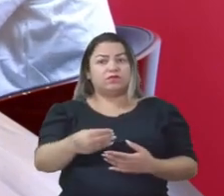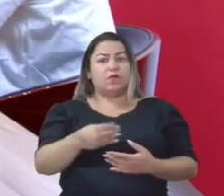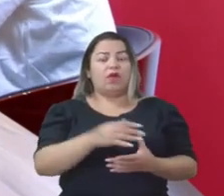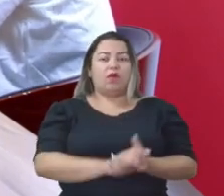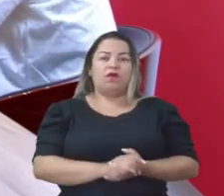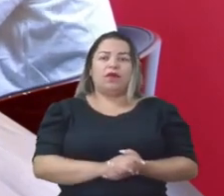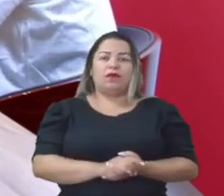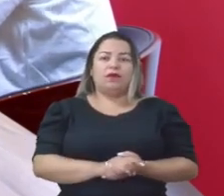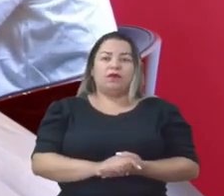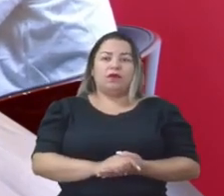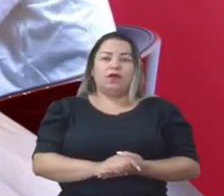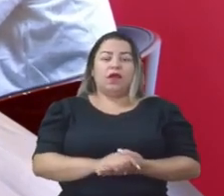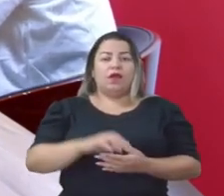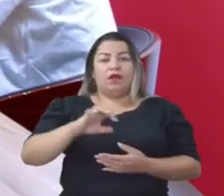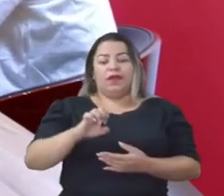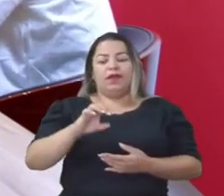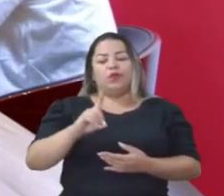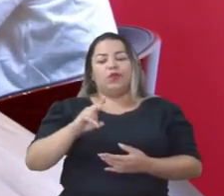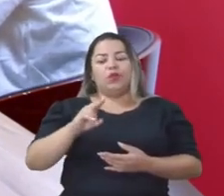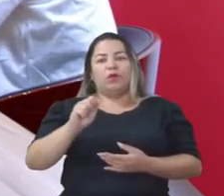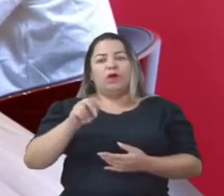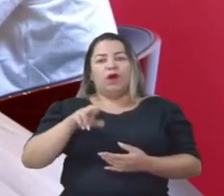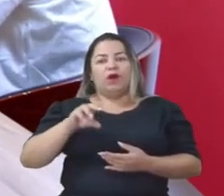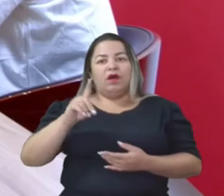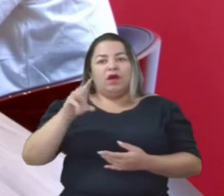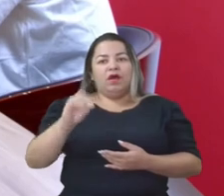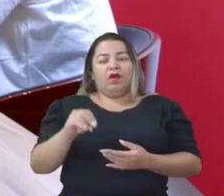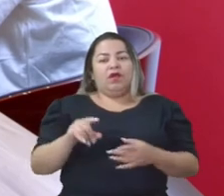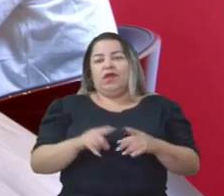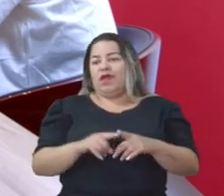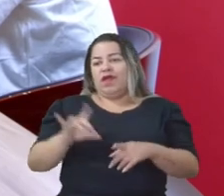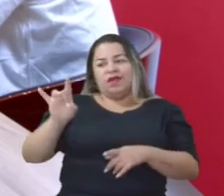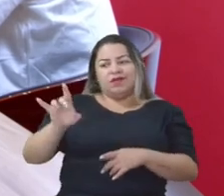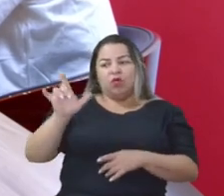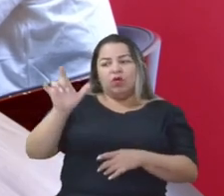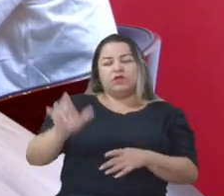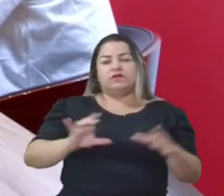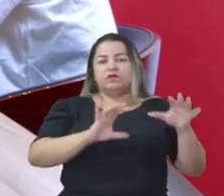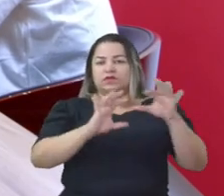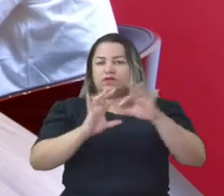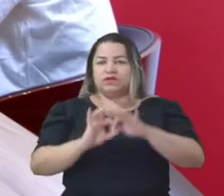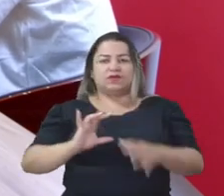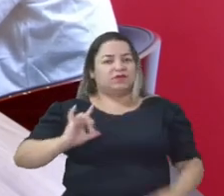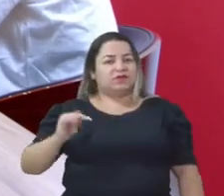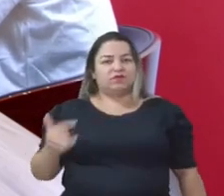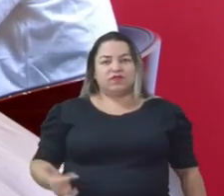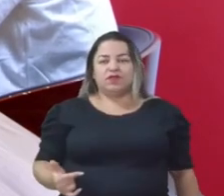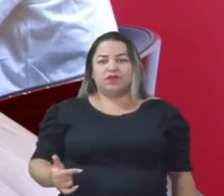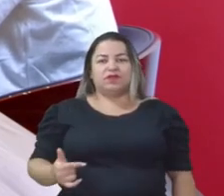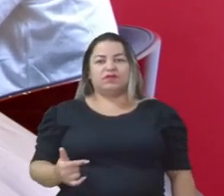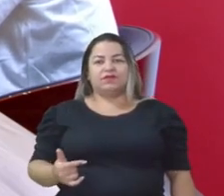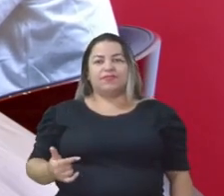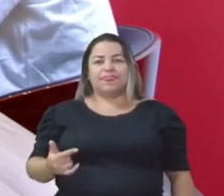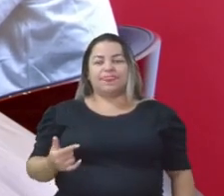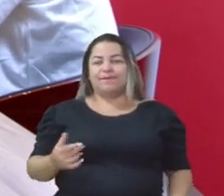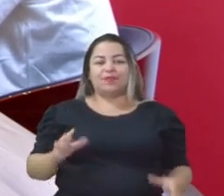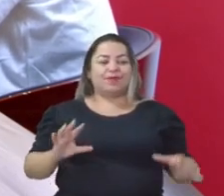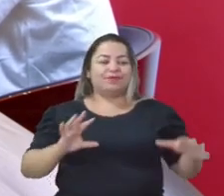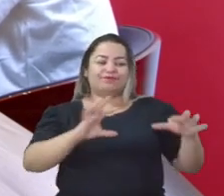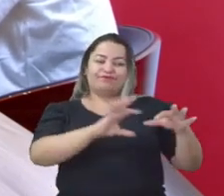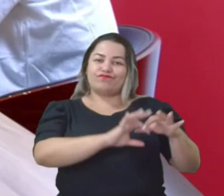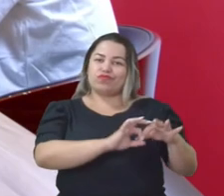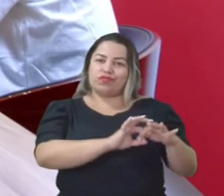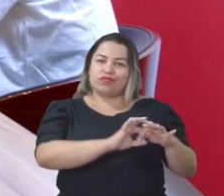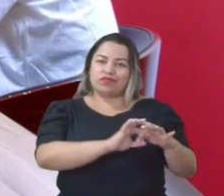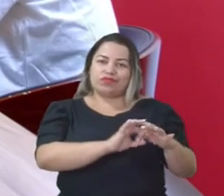do Eduardo, né? Então, tipo, é esse contexto, assim, eu também não tenho muita ligação lá,